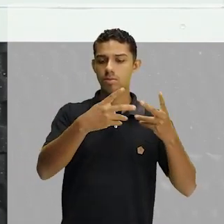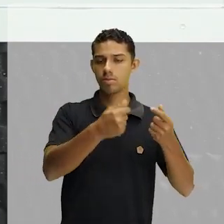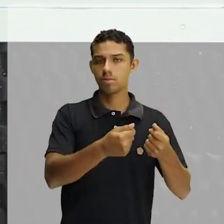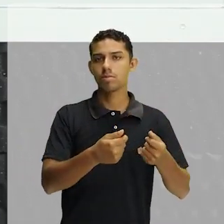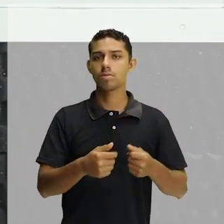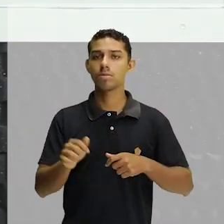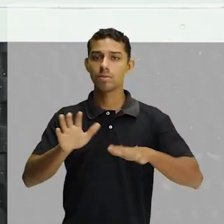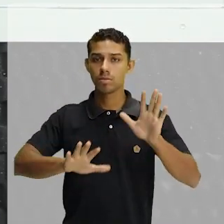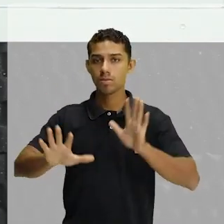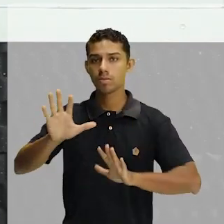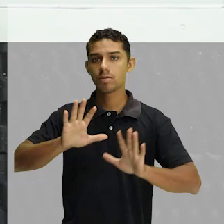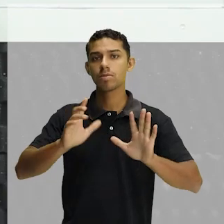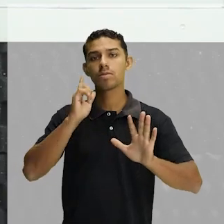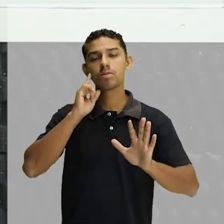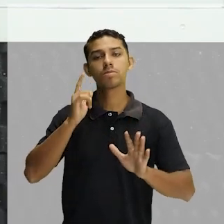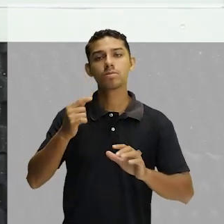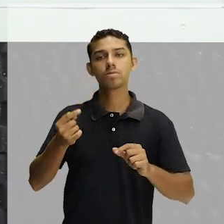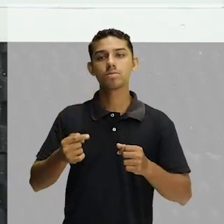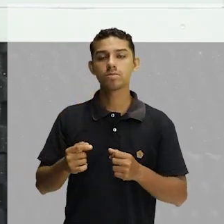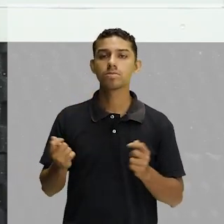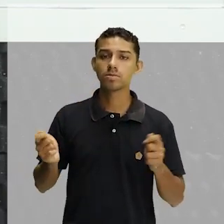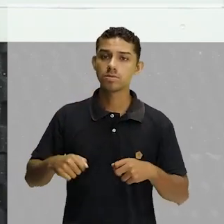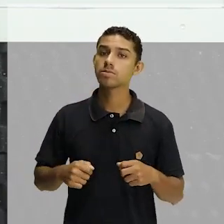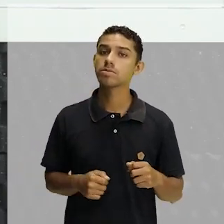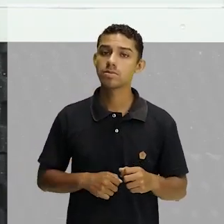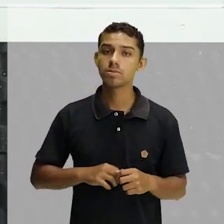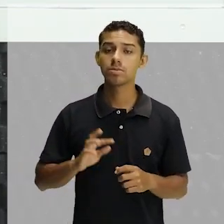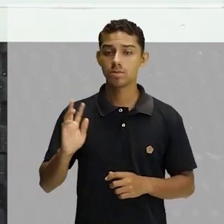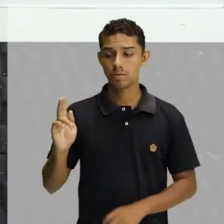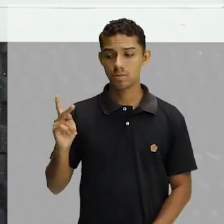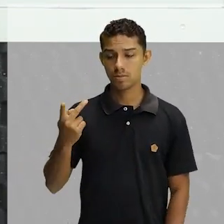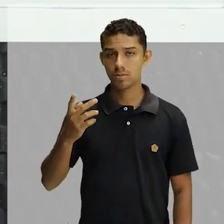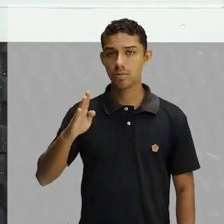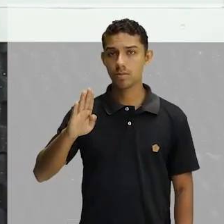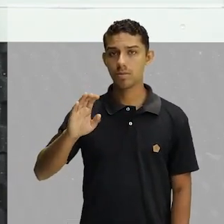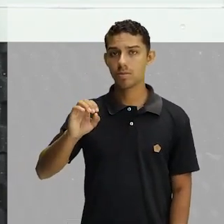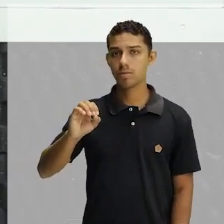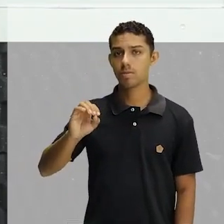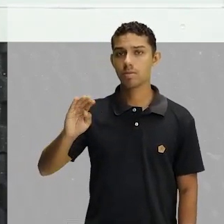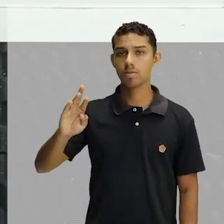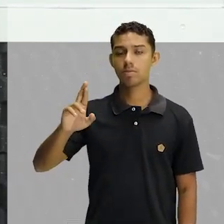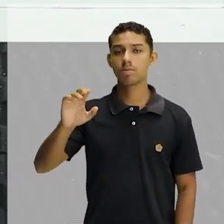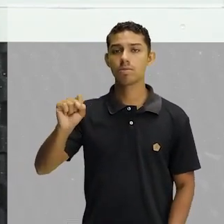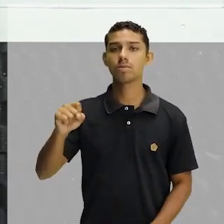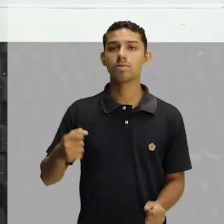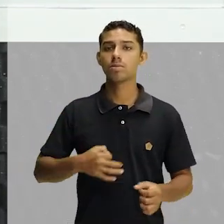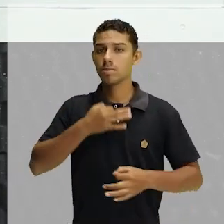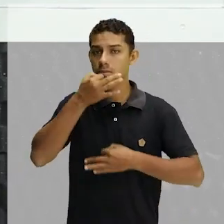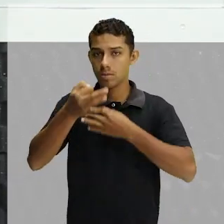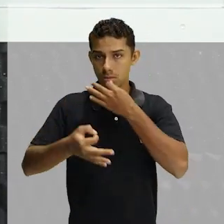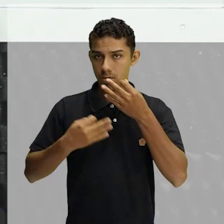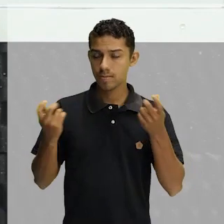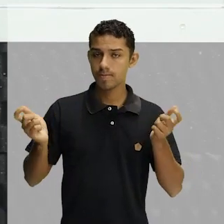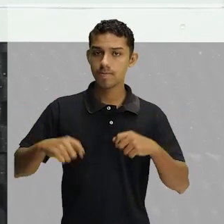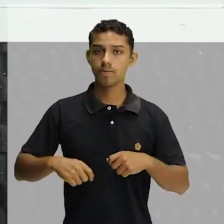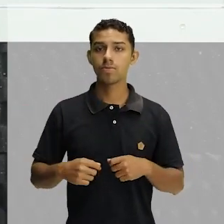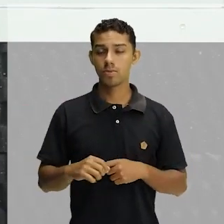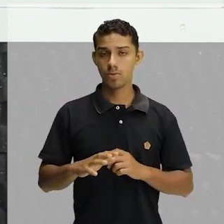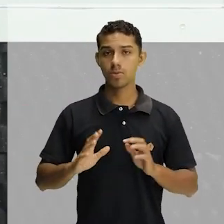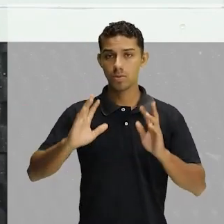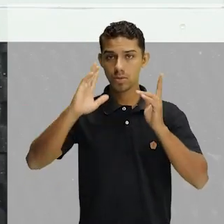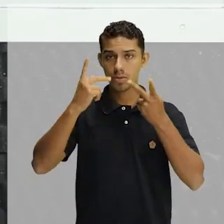tome muito cuidado com esta advertência. Em Hobbes existe aí a prospecção, existe a argumentação de que os